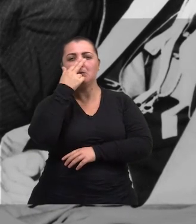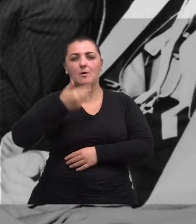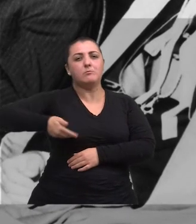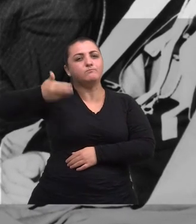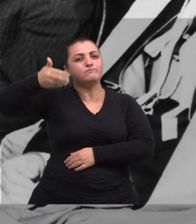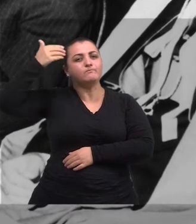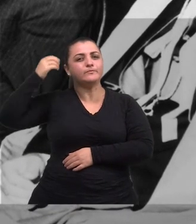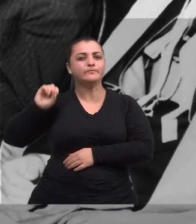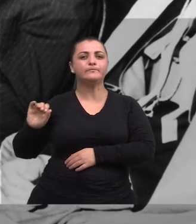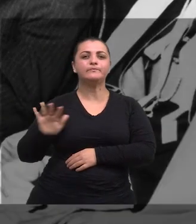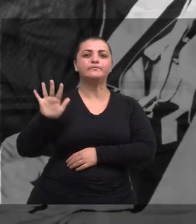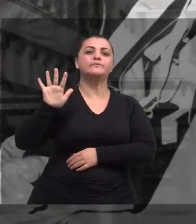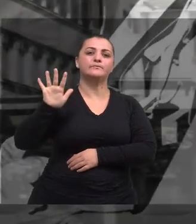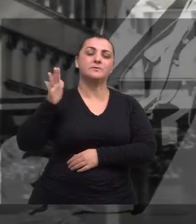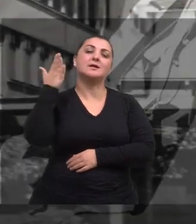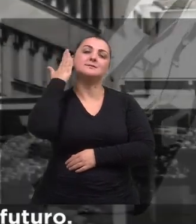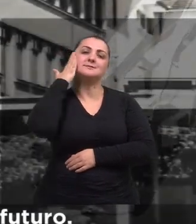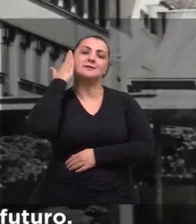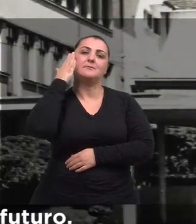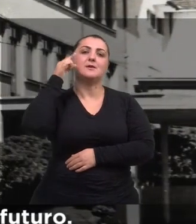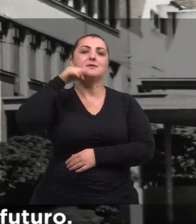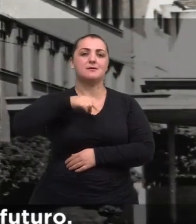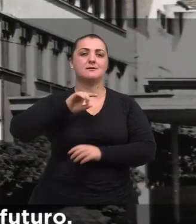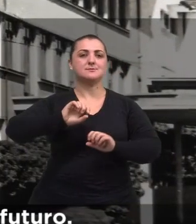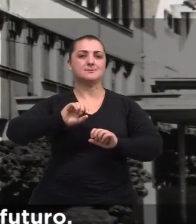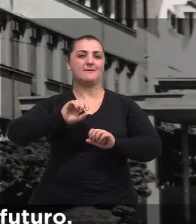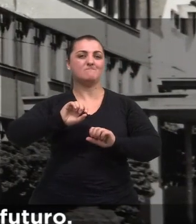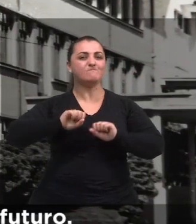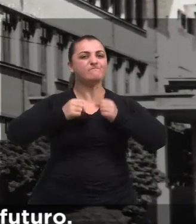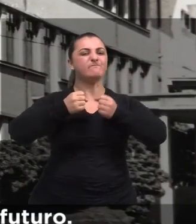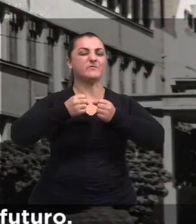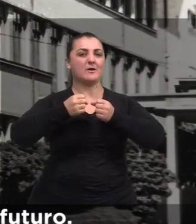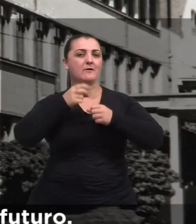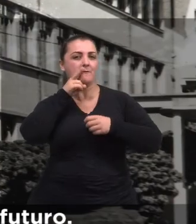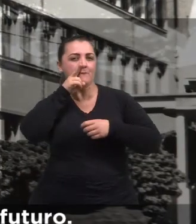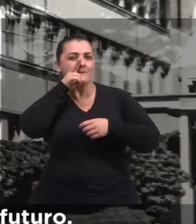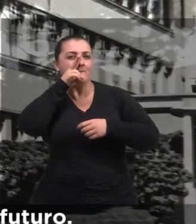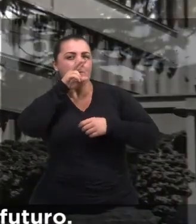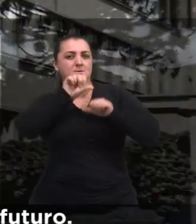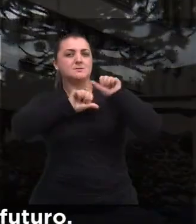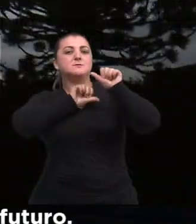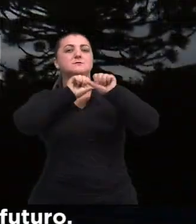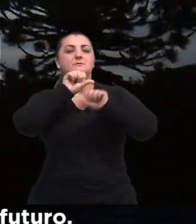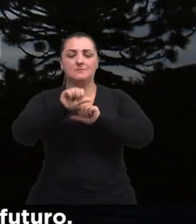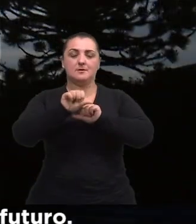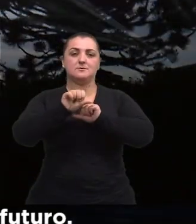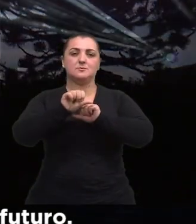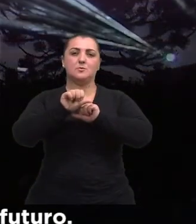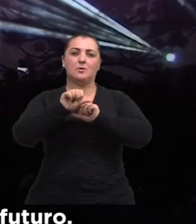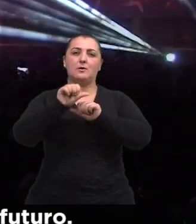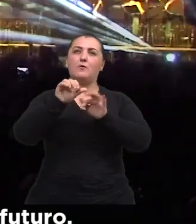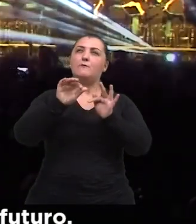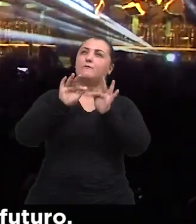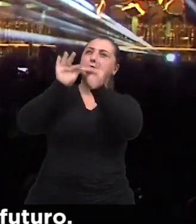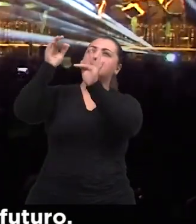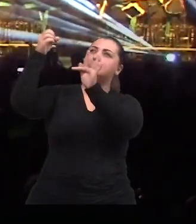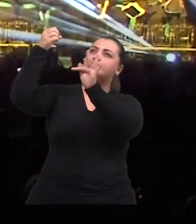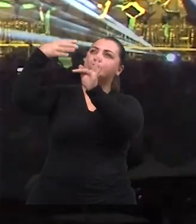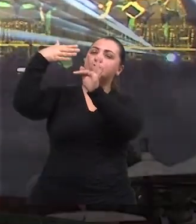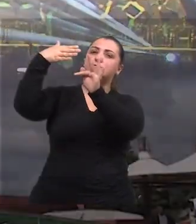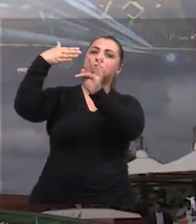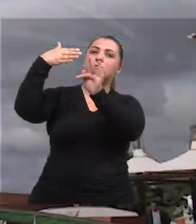importante quanto valorizar o passado é saber que essa força transformadora vai iluminar ainda mais o